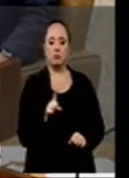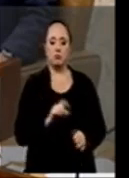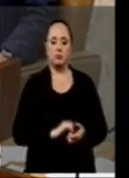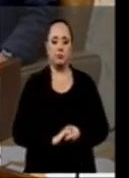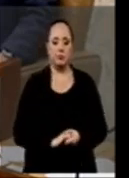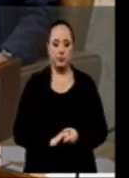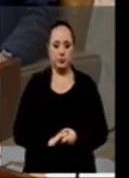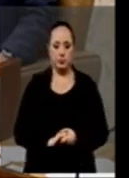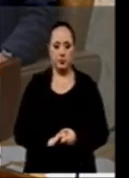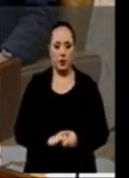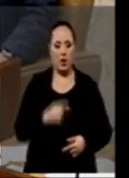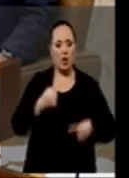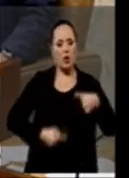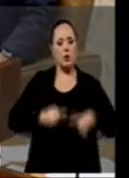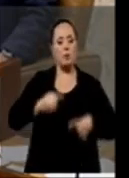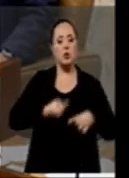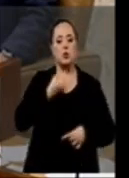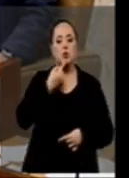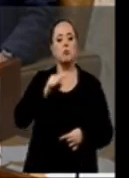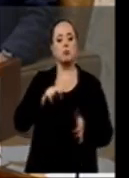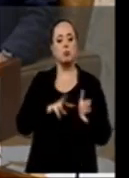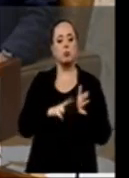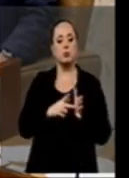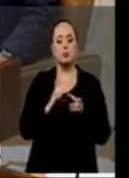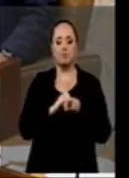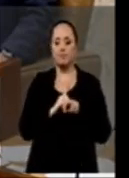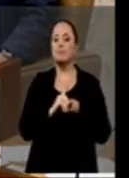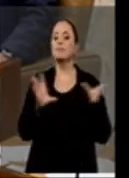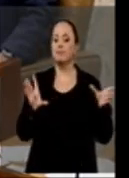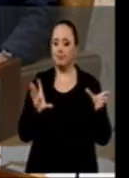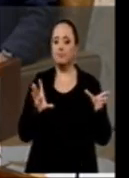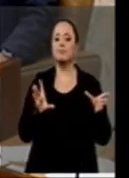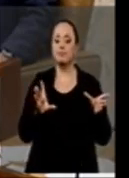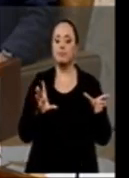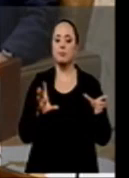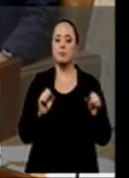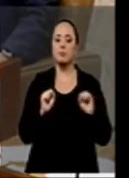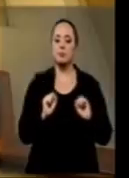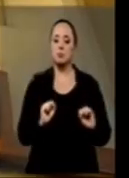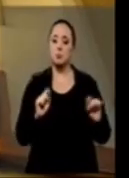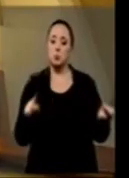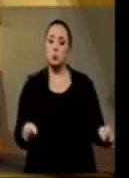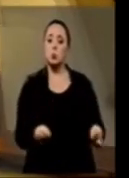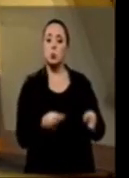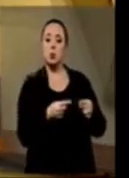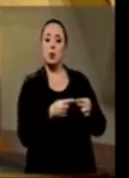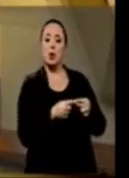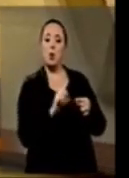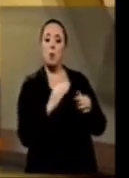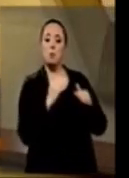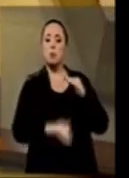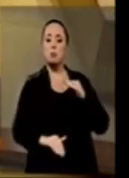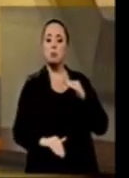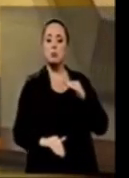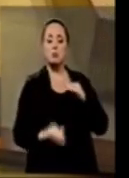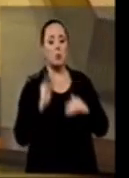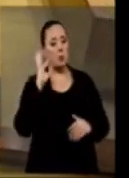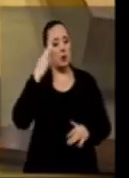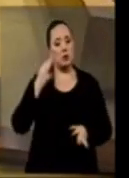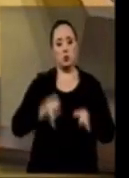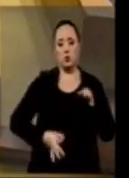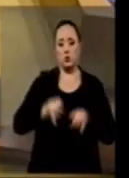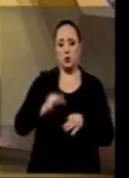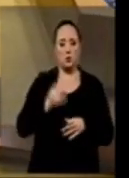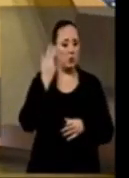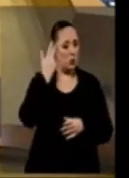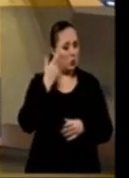digo eu critico é próprio das democracias pode se concordar ou discordar de uma decisão judicial